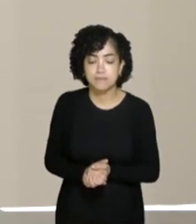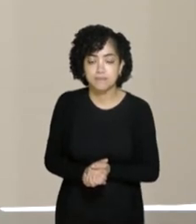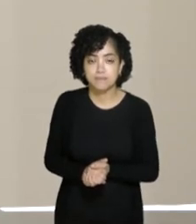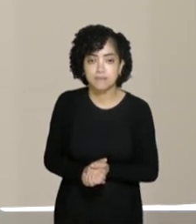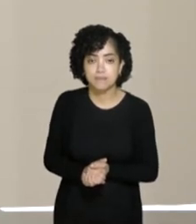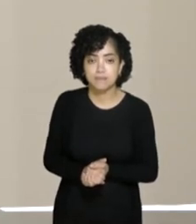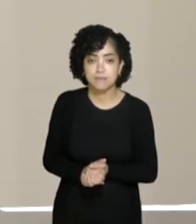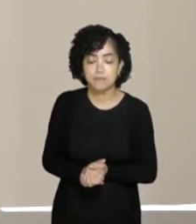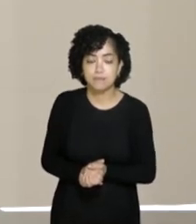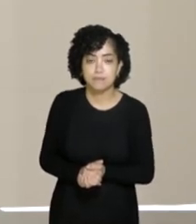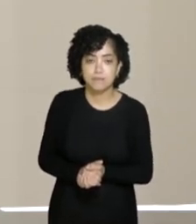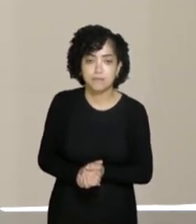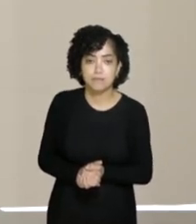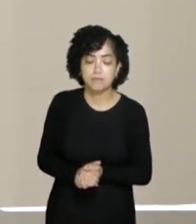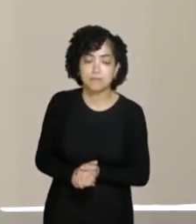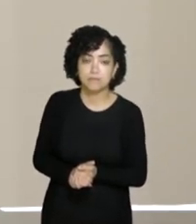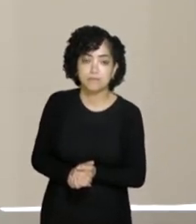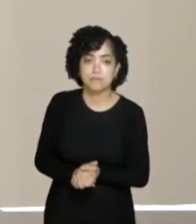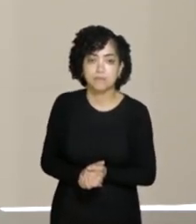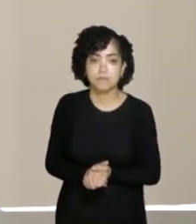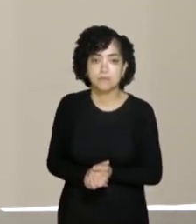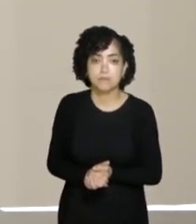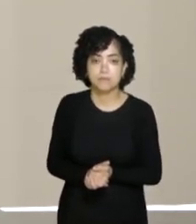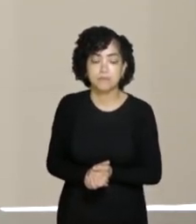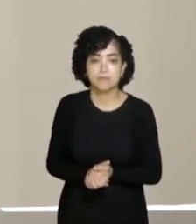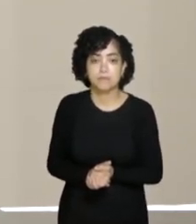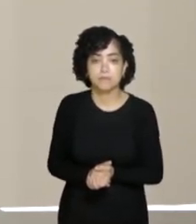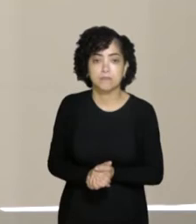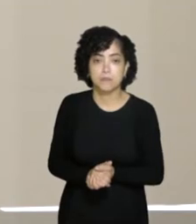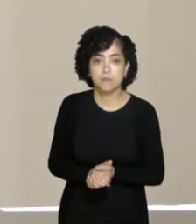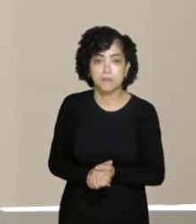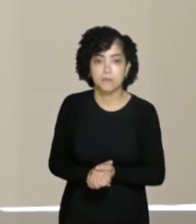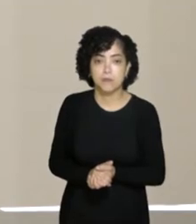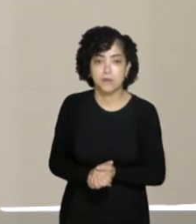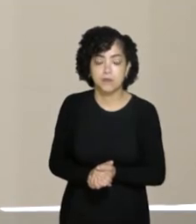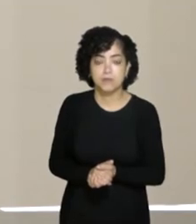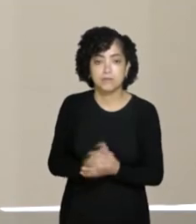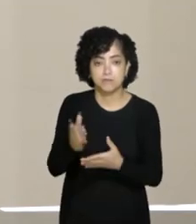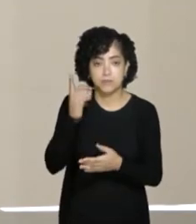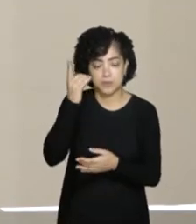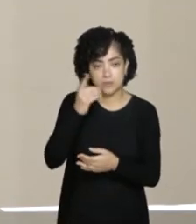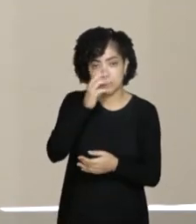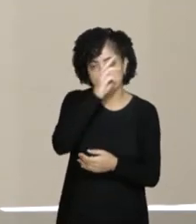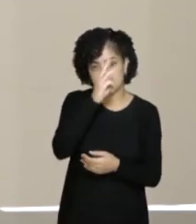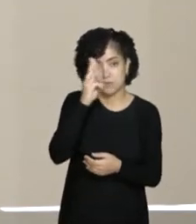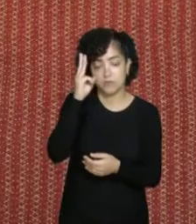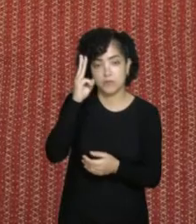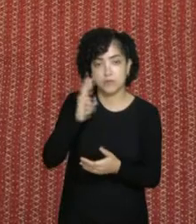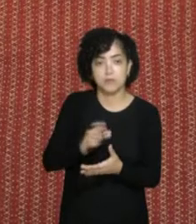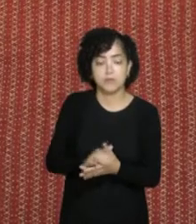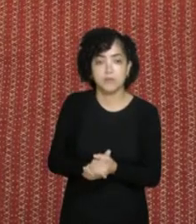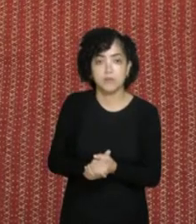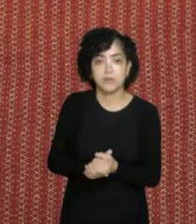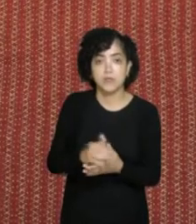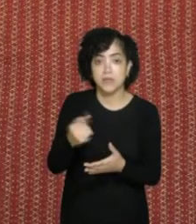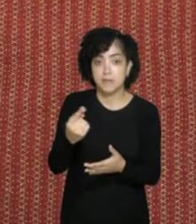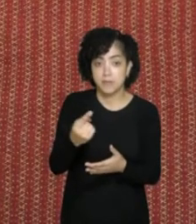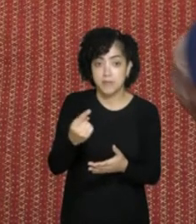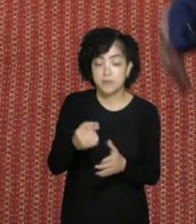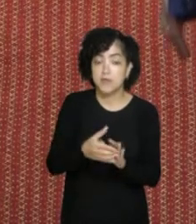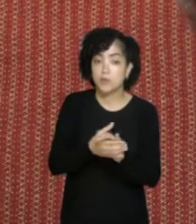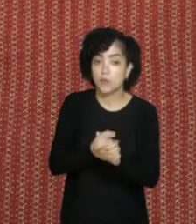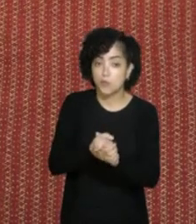chegou antes do deputado Volney ou a deputada Paulinha? Deputado Volney Weber. Primeiramente, quero cumprimentar